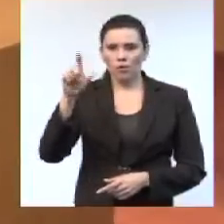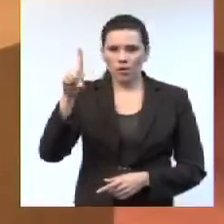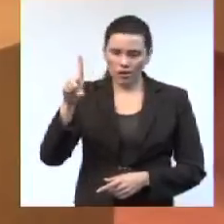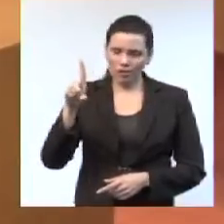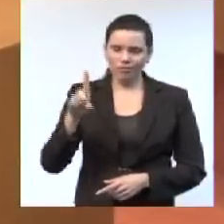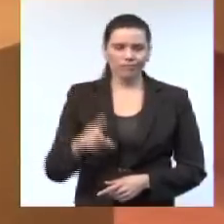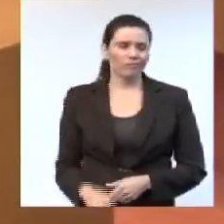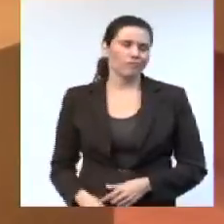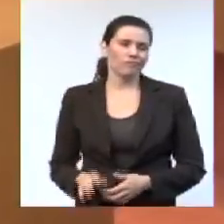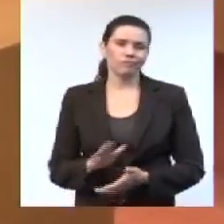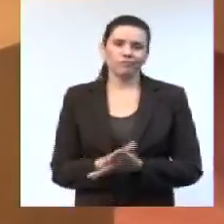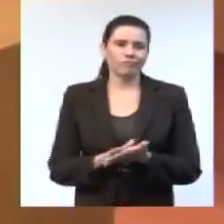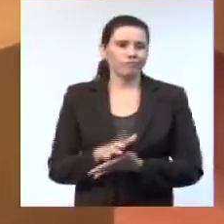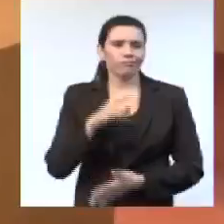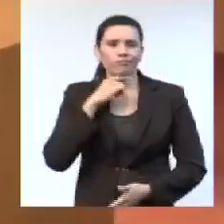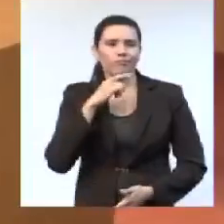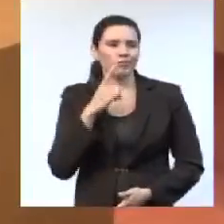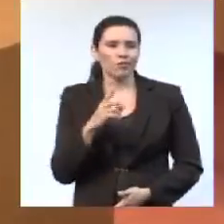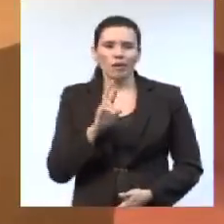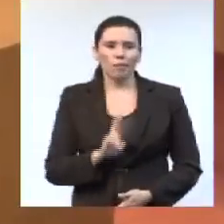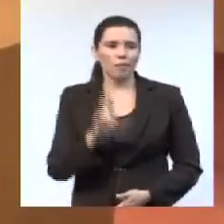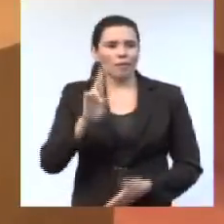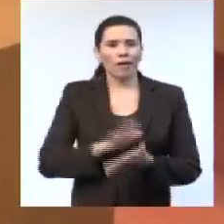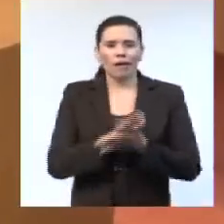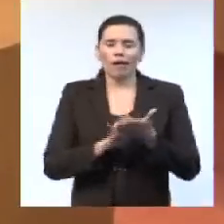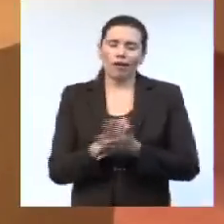isso nós manteremos a nossa posição. Então, deputada,